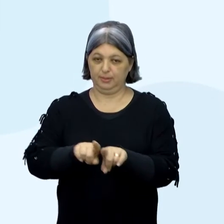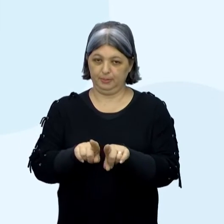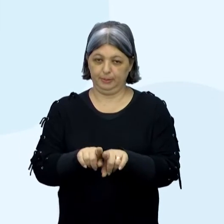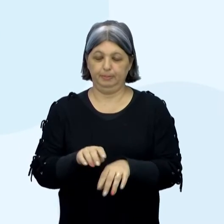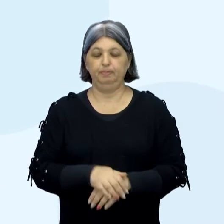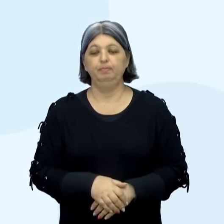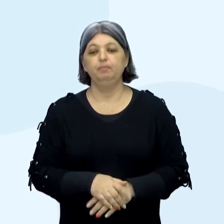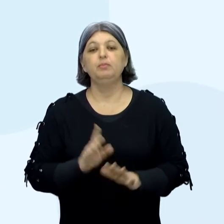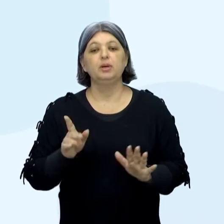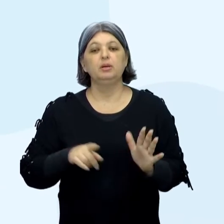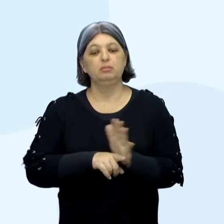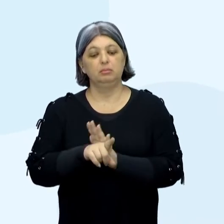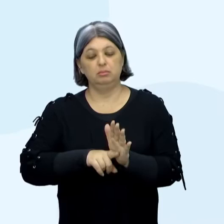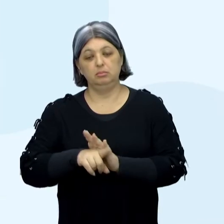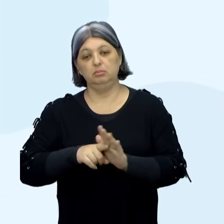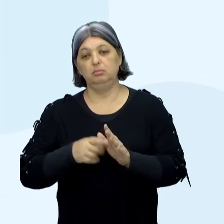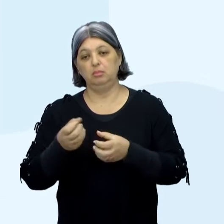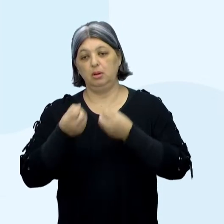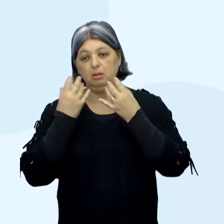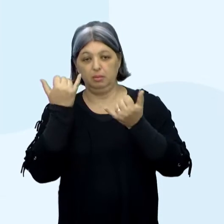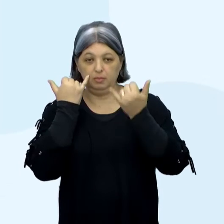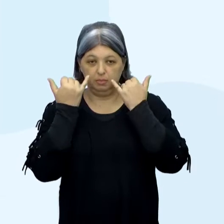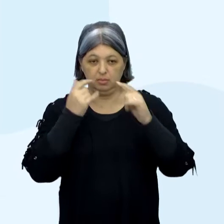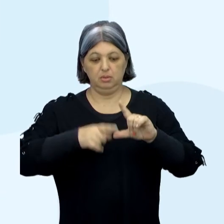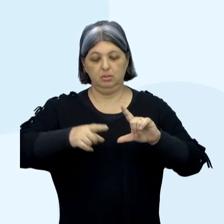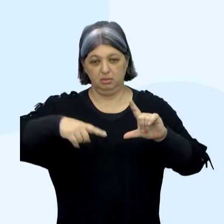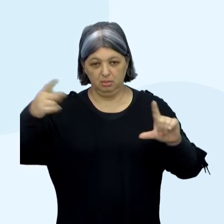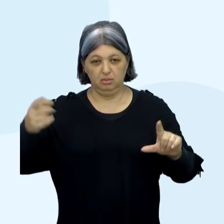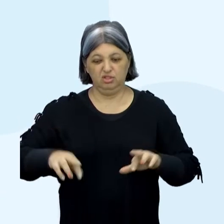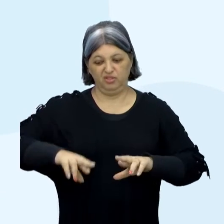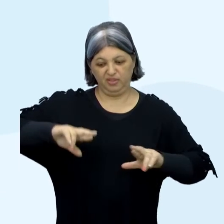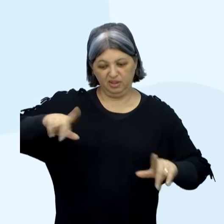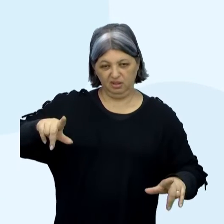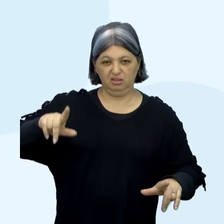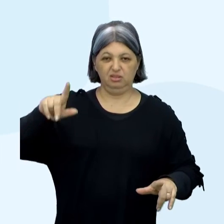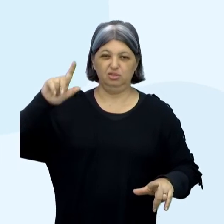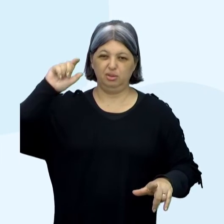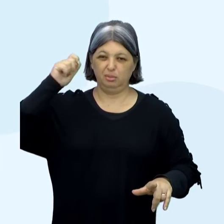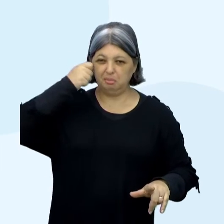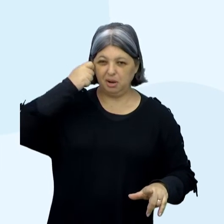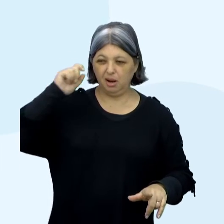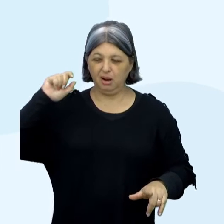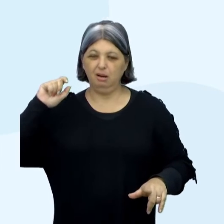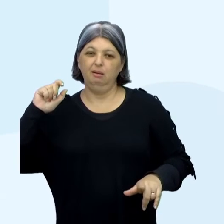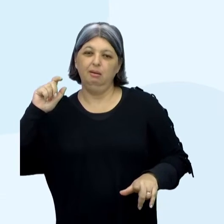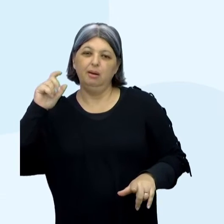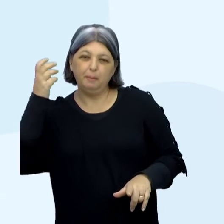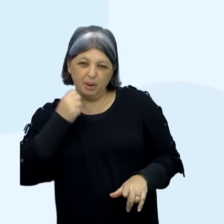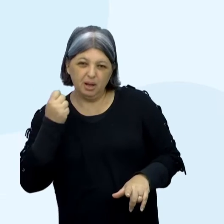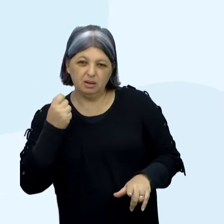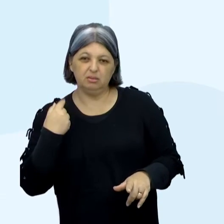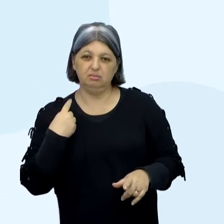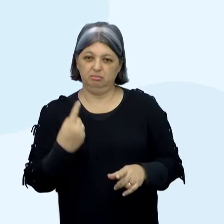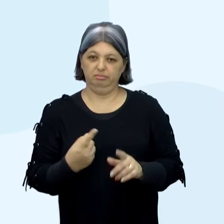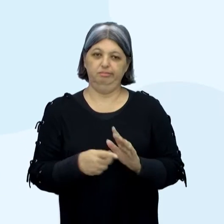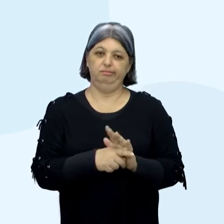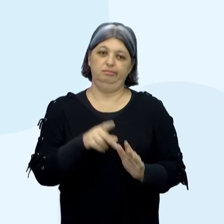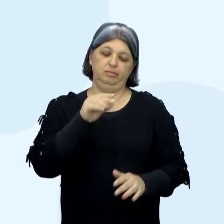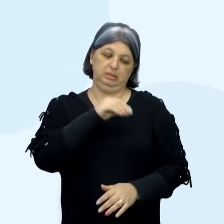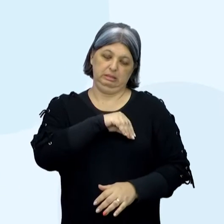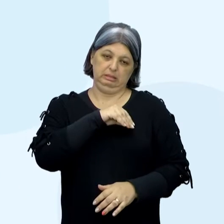os diferentes valores salariais entre brancos e negros. Ganho de até um salário